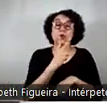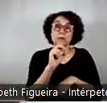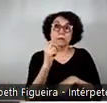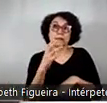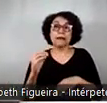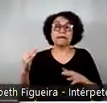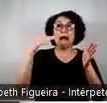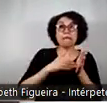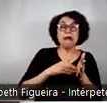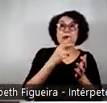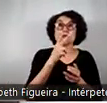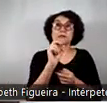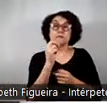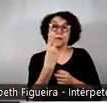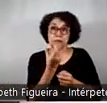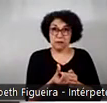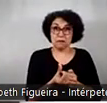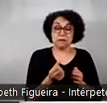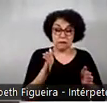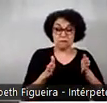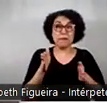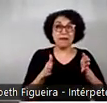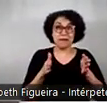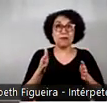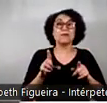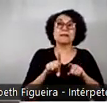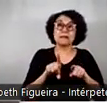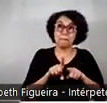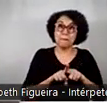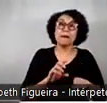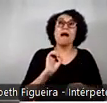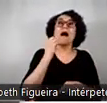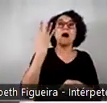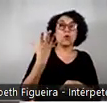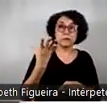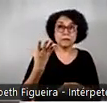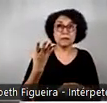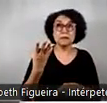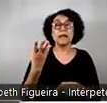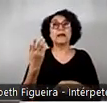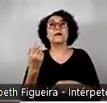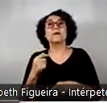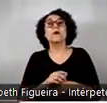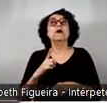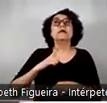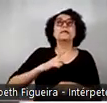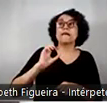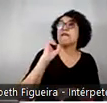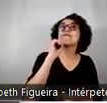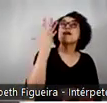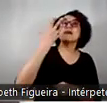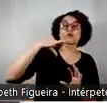estava, né, vivenciando também grandes eventos, né, grandes eventos mundiais, né, como a Copa do Mundo,